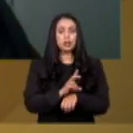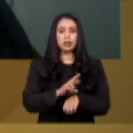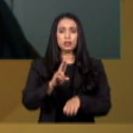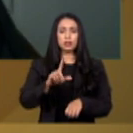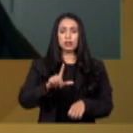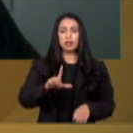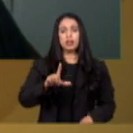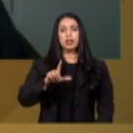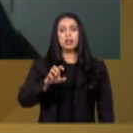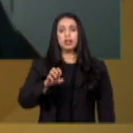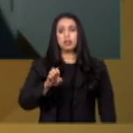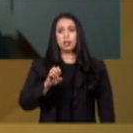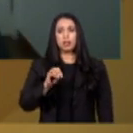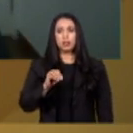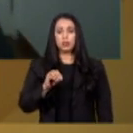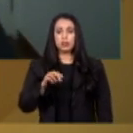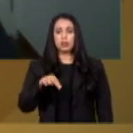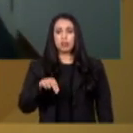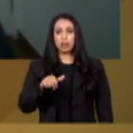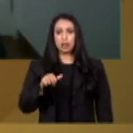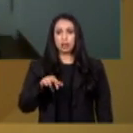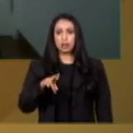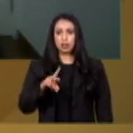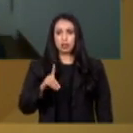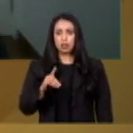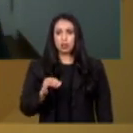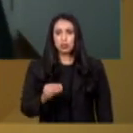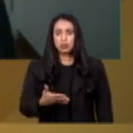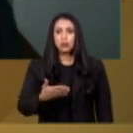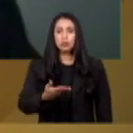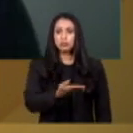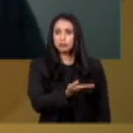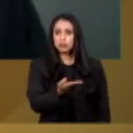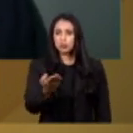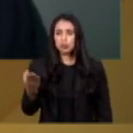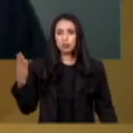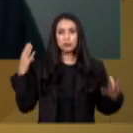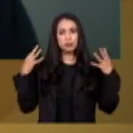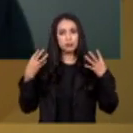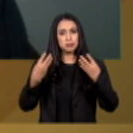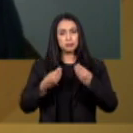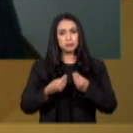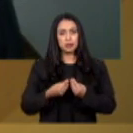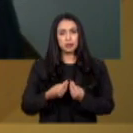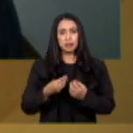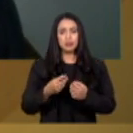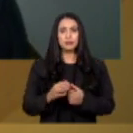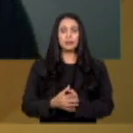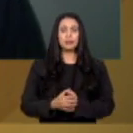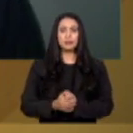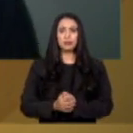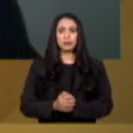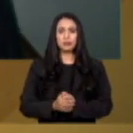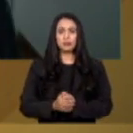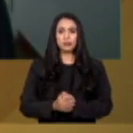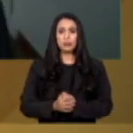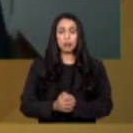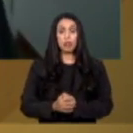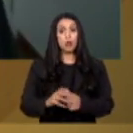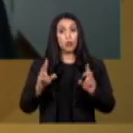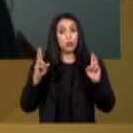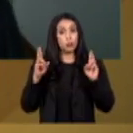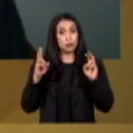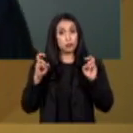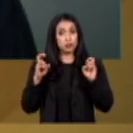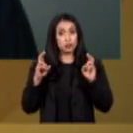exames apresento a vossa excelência em alguns animais e a matéria de